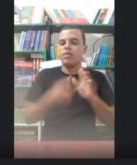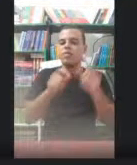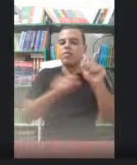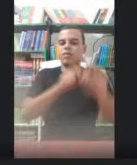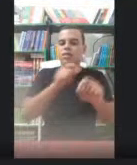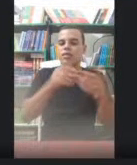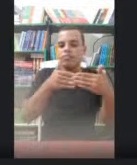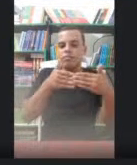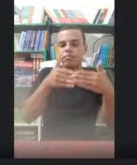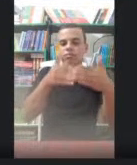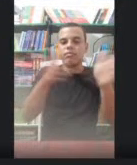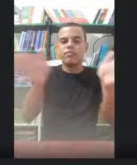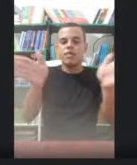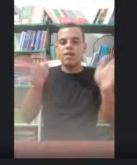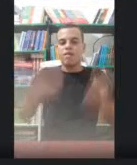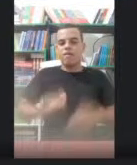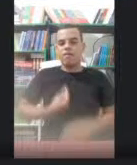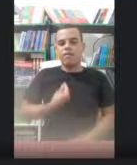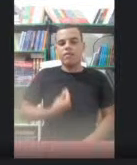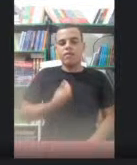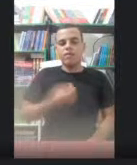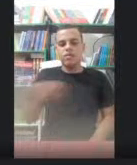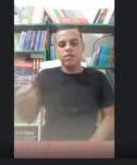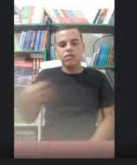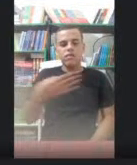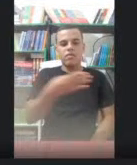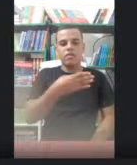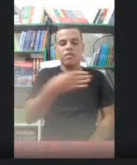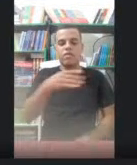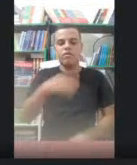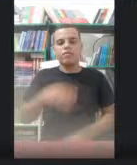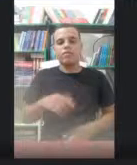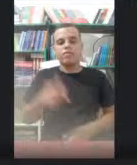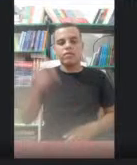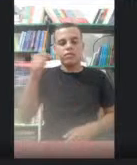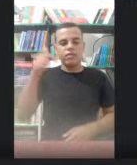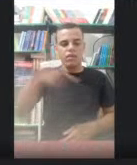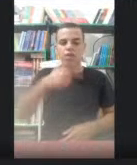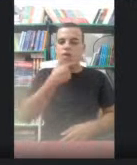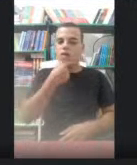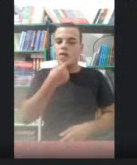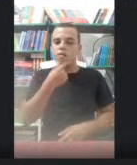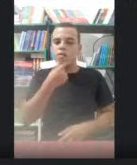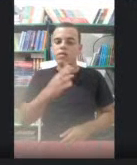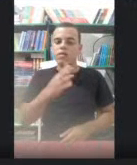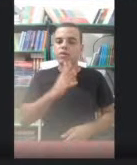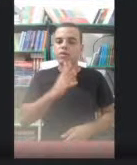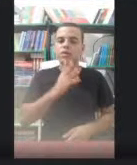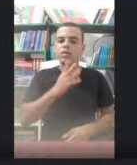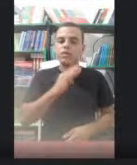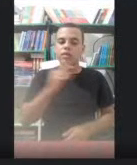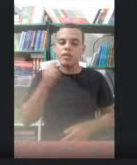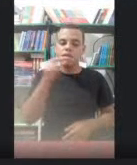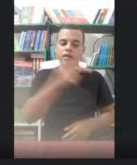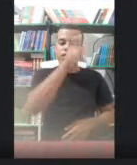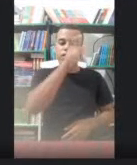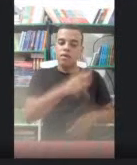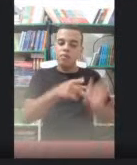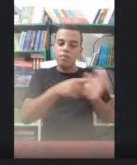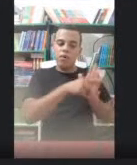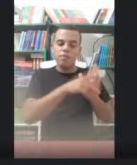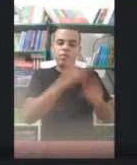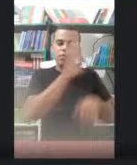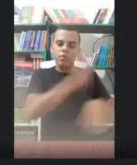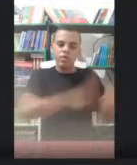para a vivência do novo, da paternidade, coloca também a possibilidade do homem de conhecer o que é cuidar-se, né? Porque muitos de nós